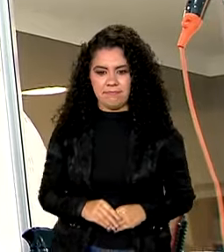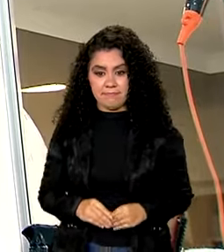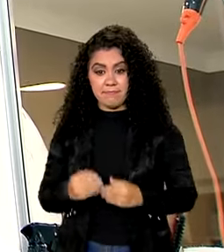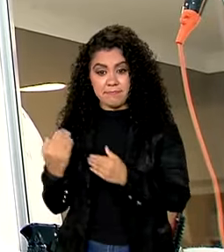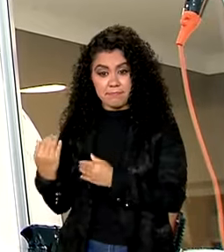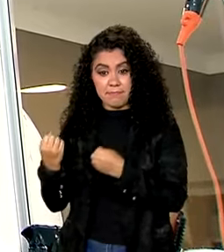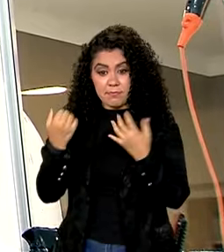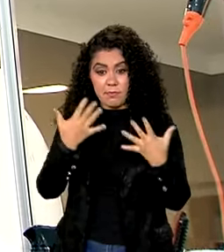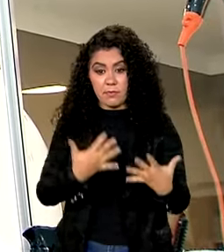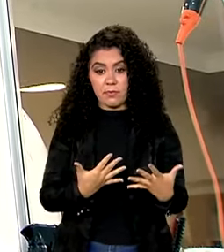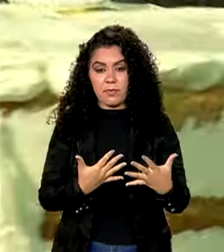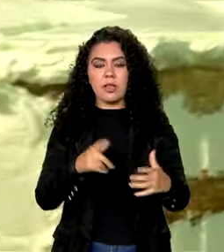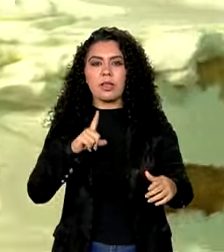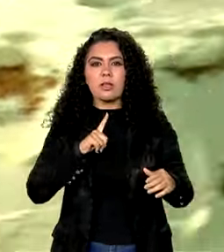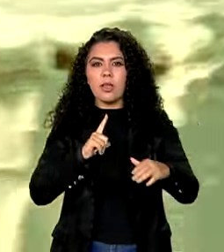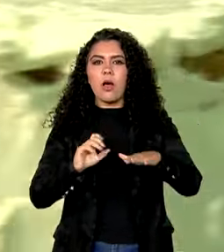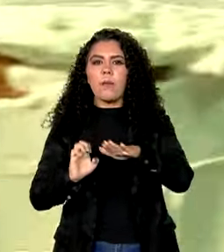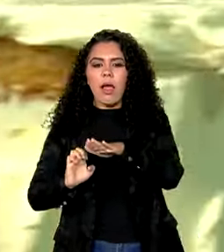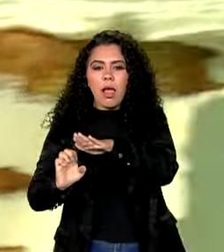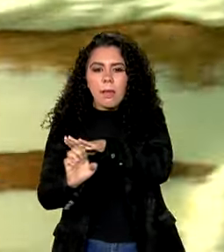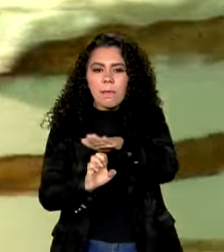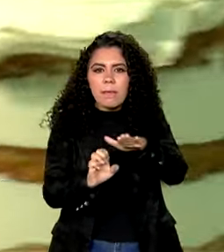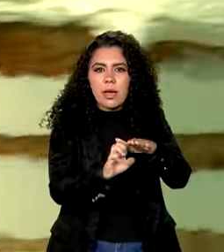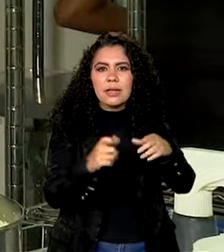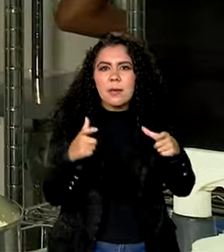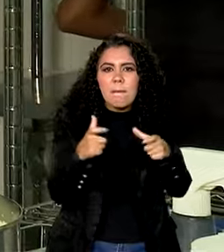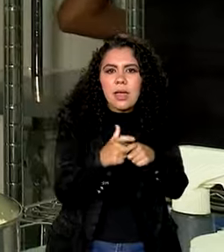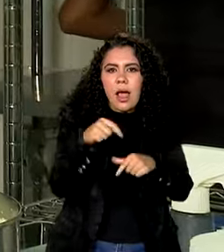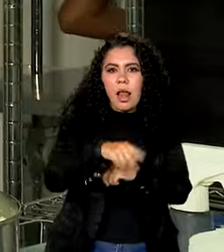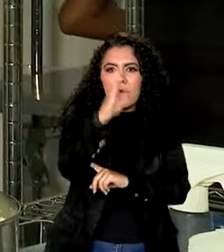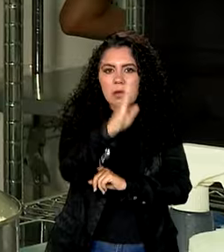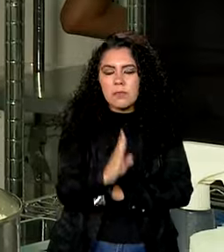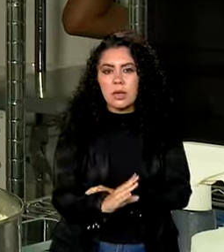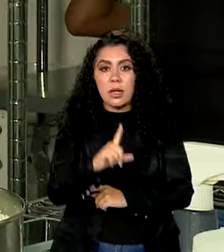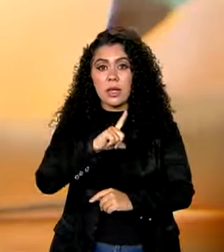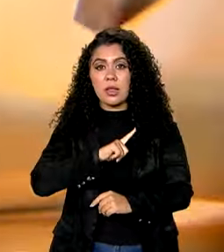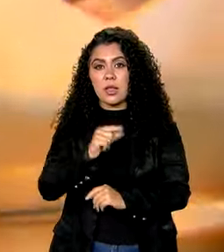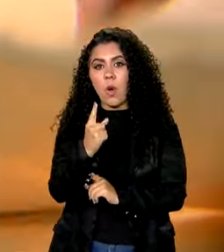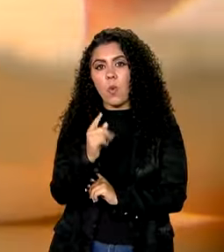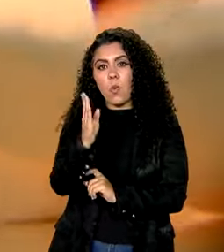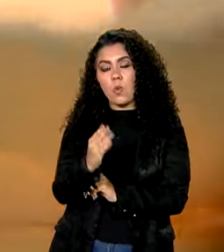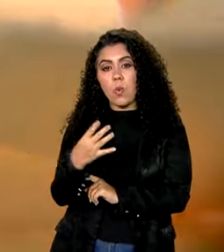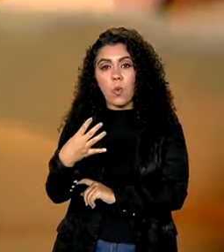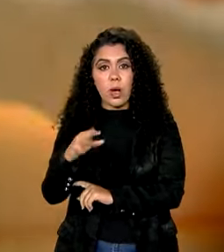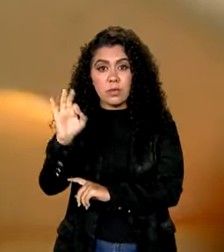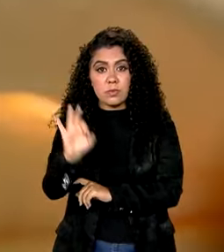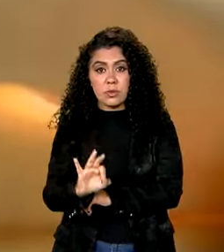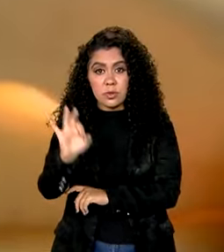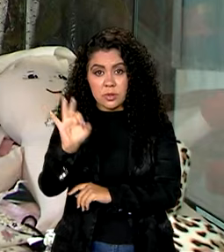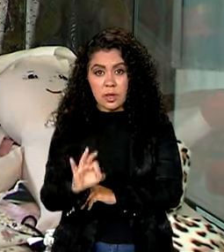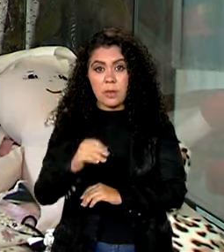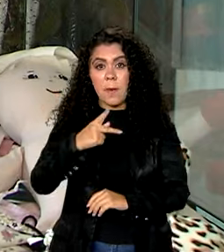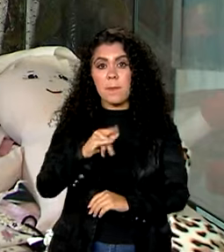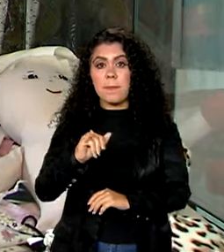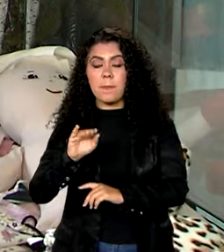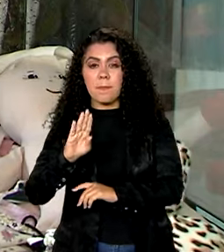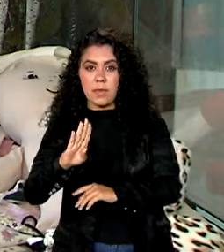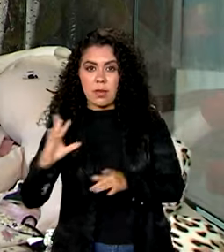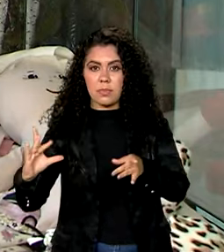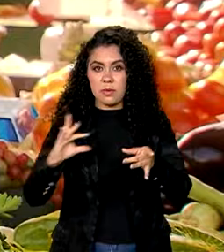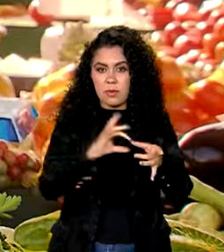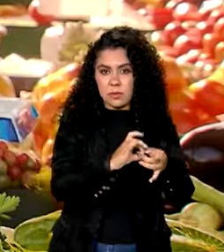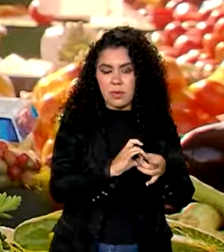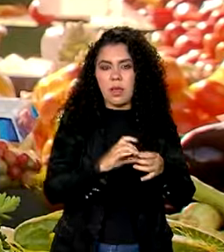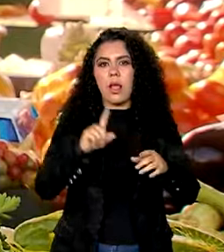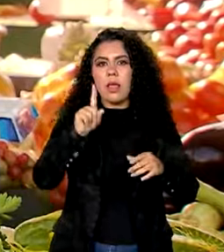Os pequenos negócios no Brasil respondem por mais de um quarto do Produto Interno Bruto Nacional, segundo o